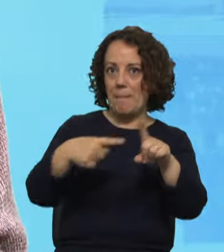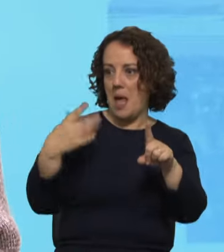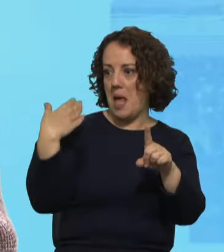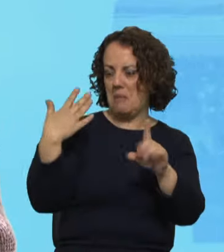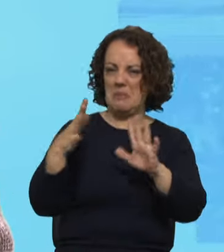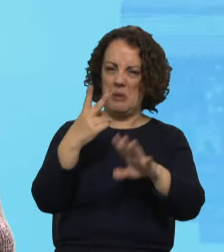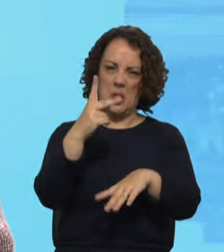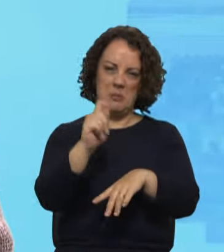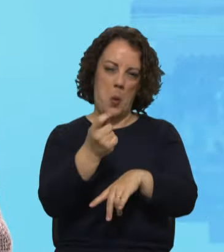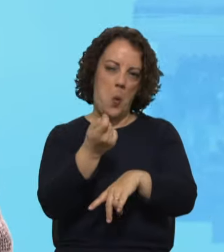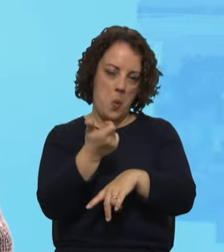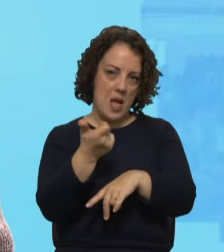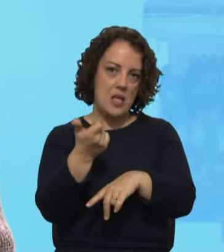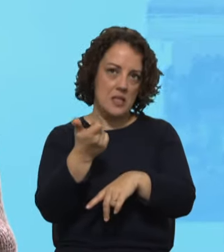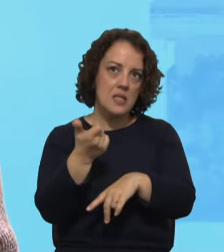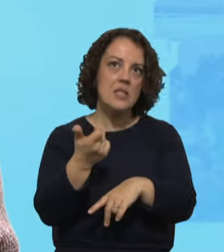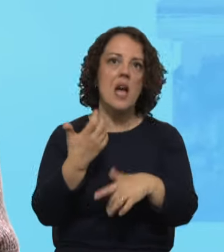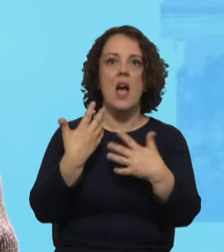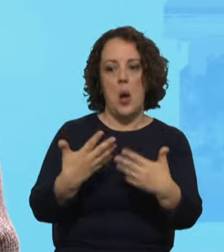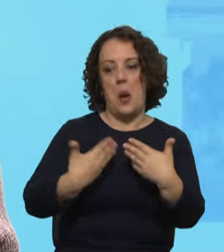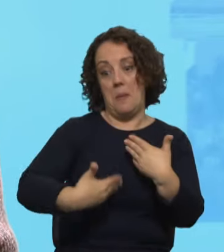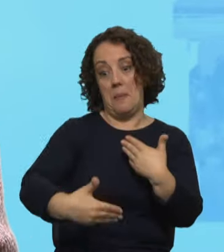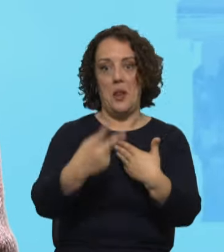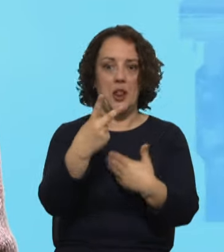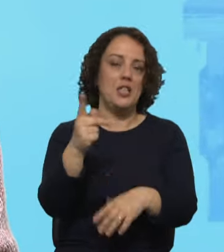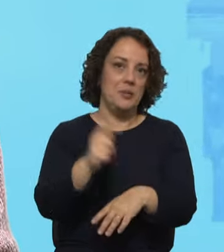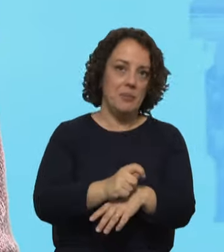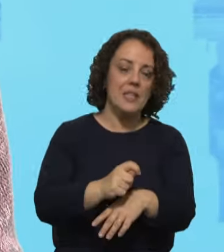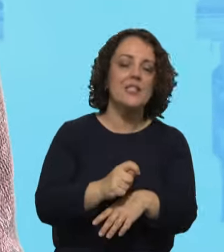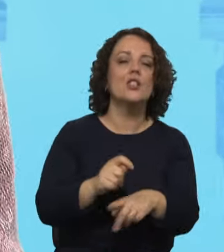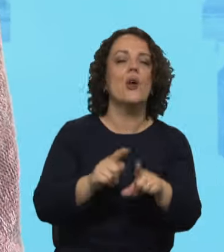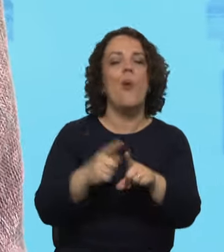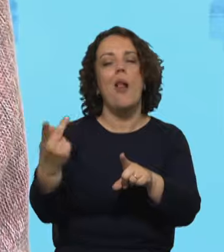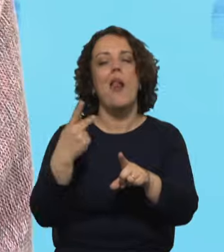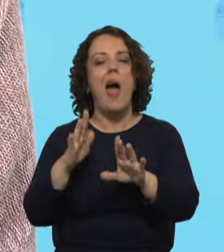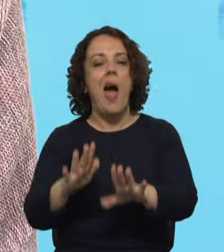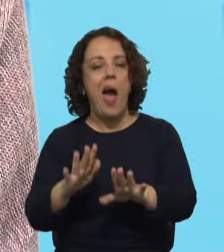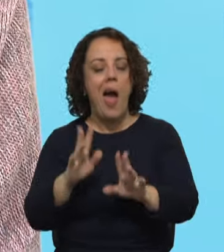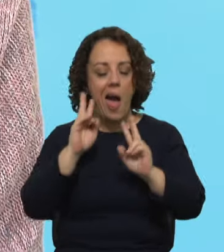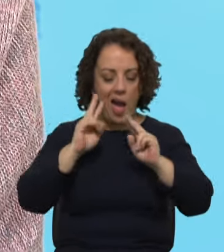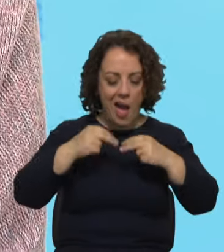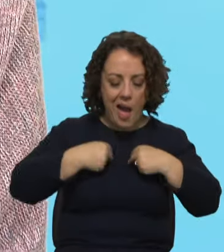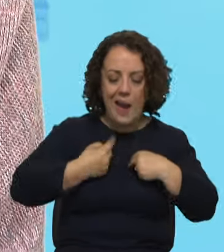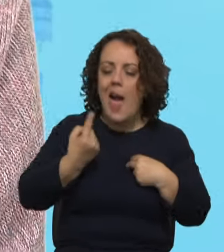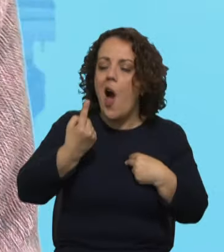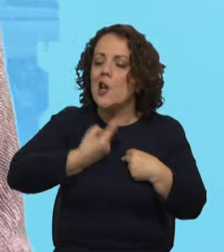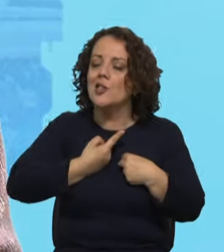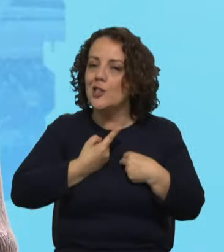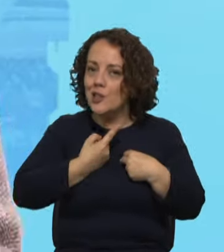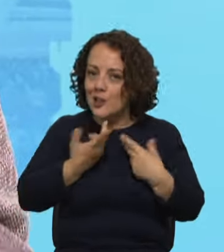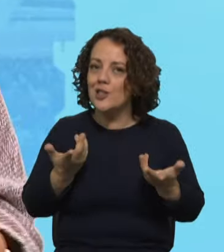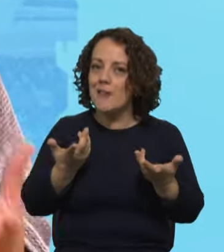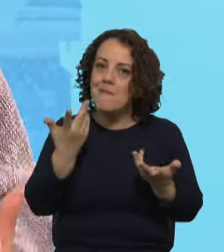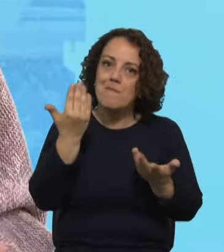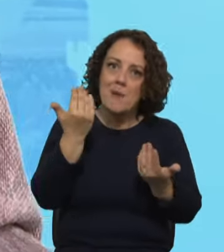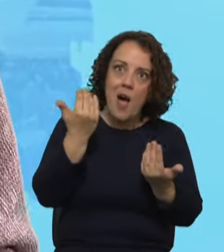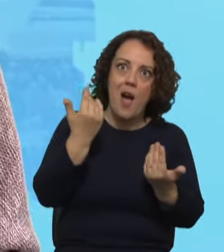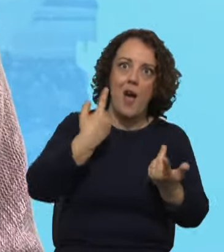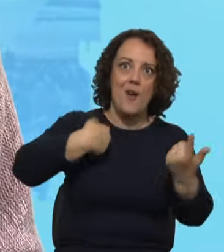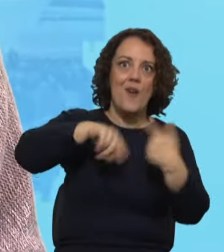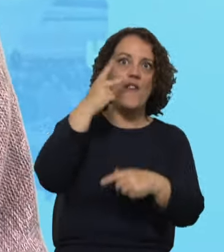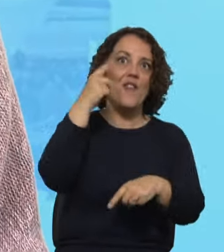quase 2 meses estamos agora a fazer dois meses e no fundo ainda estamos a descobrir um bocadinho de quem nós somos também neste novo contexto não é porque Para nós